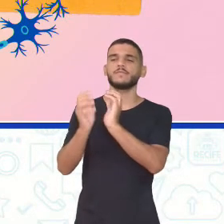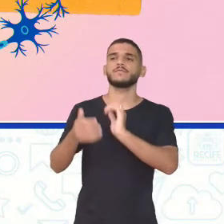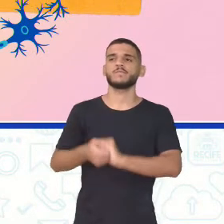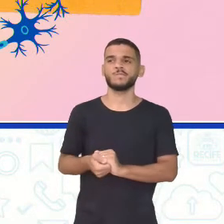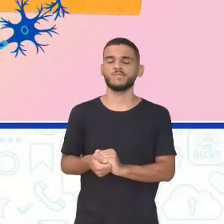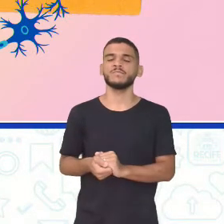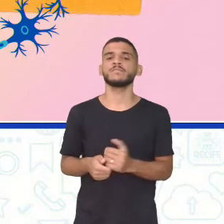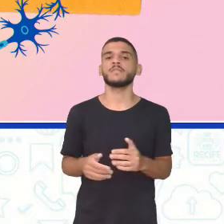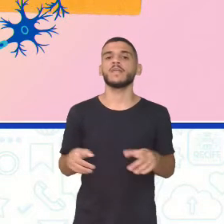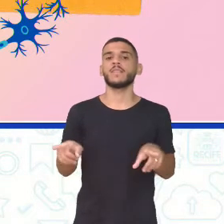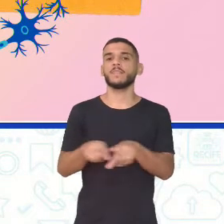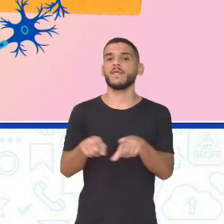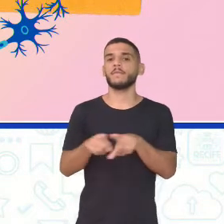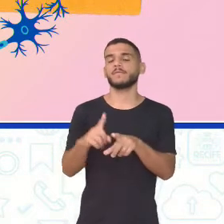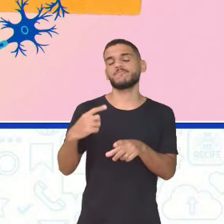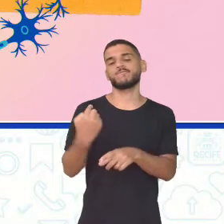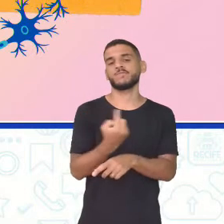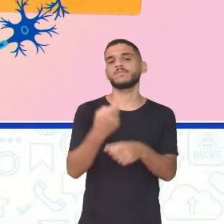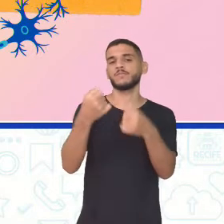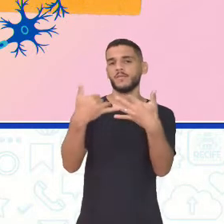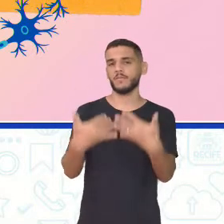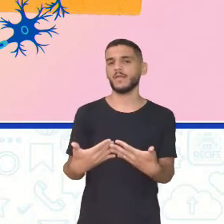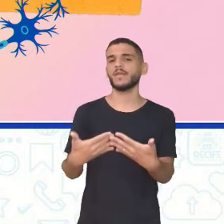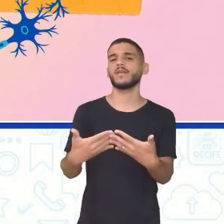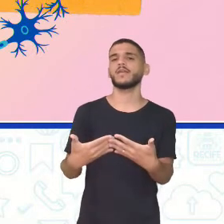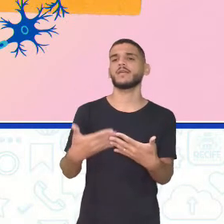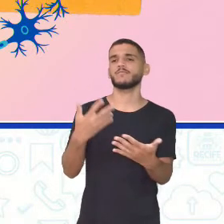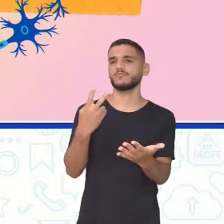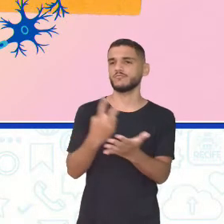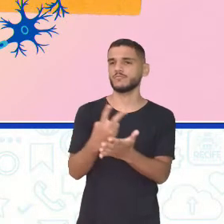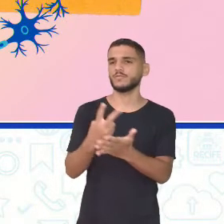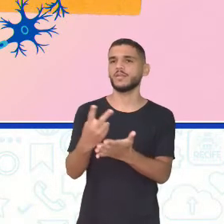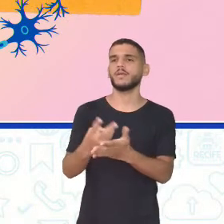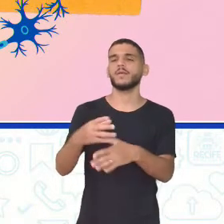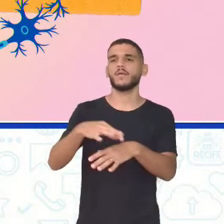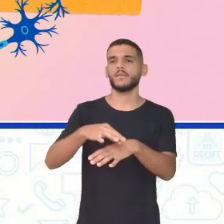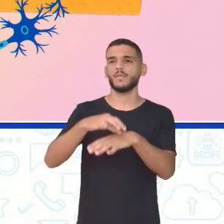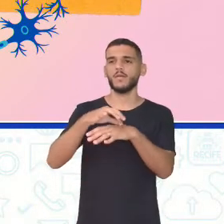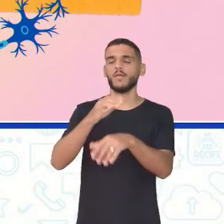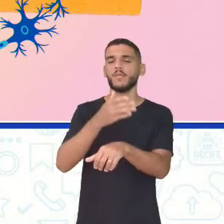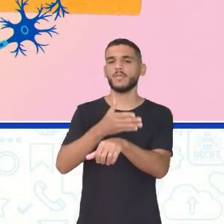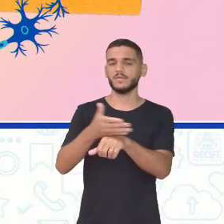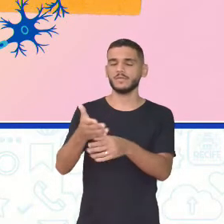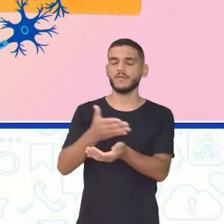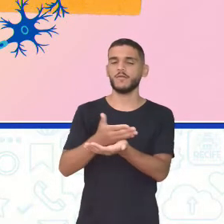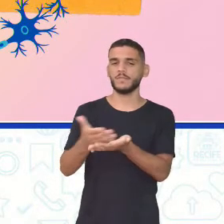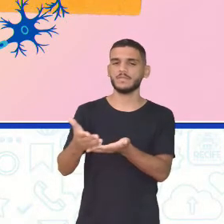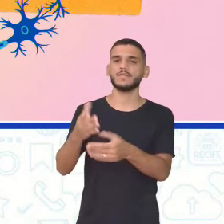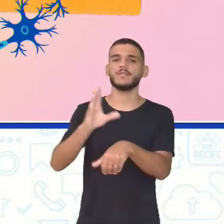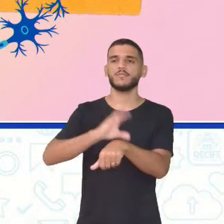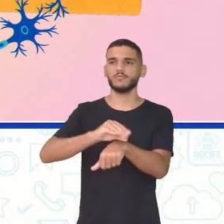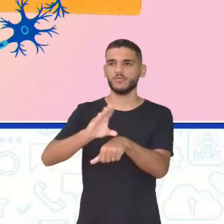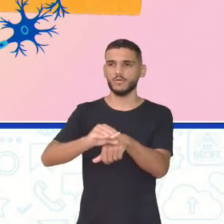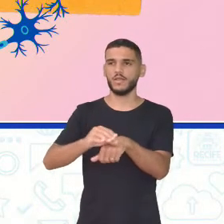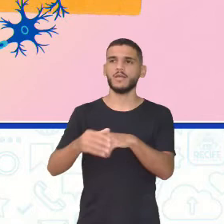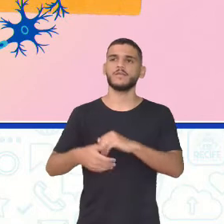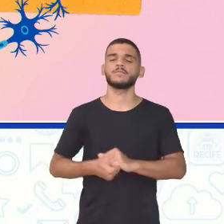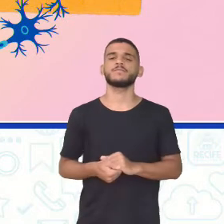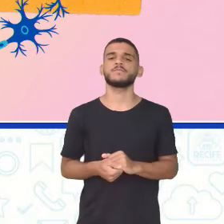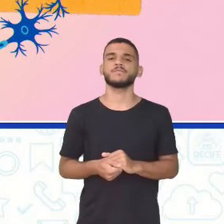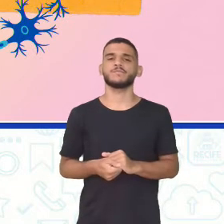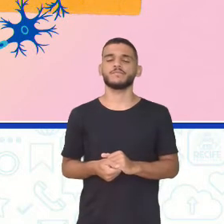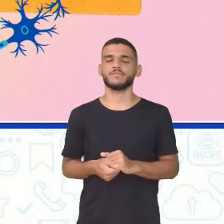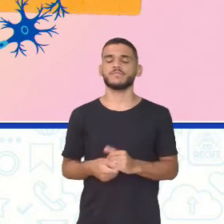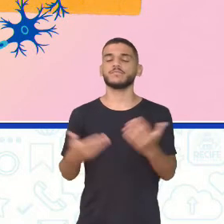o epitelial, a questão do revestimento. Começamos com o muscular, que vamos continuar agora. E hoje será novo para a gente